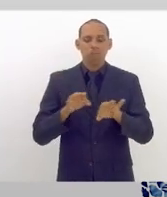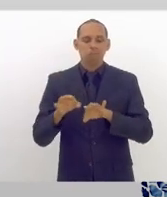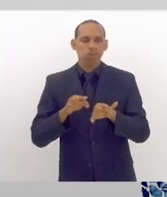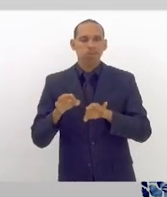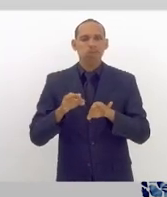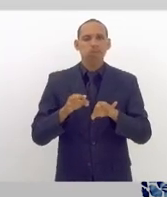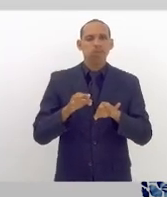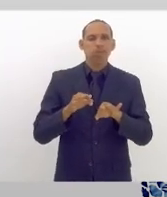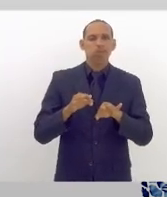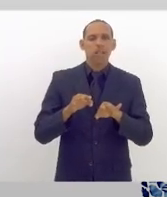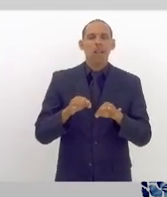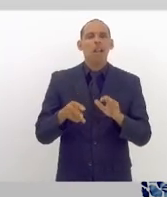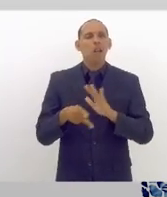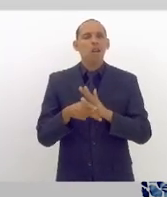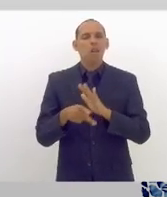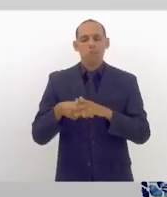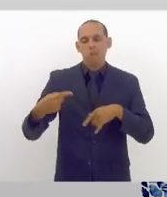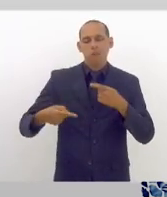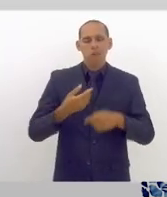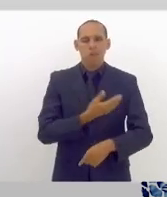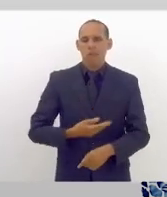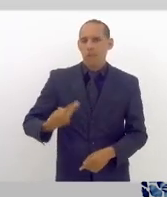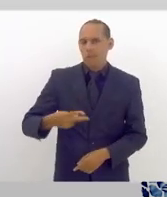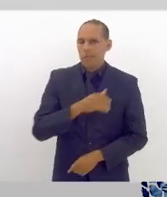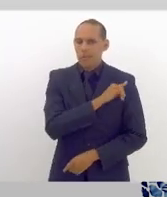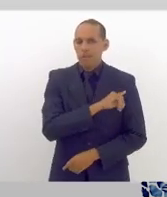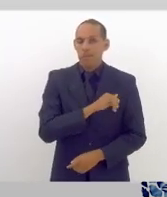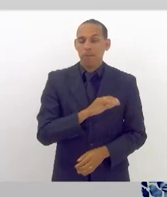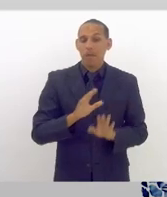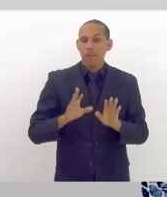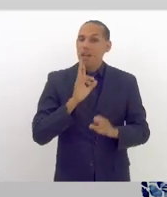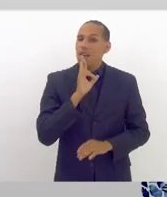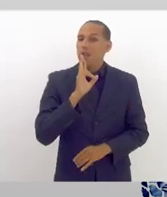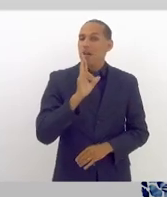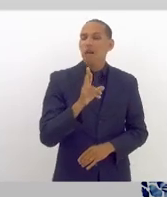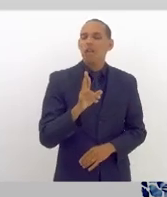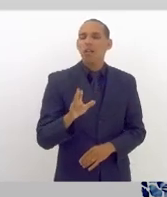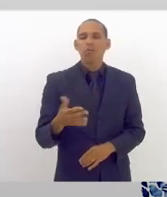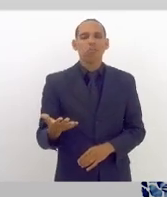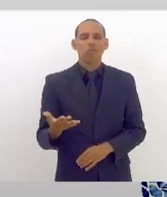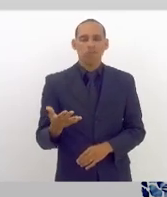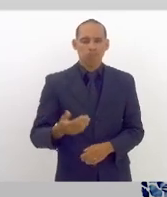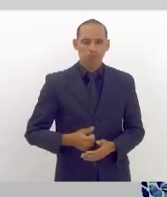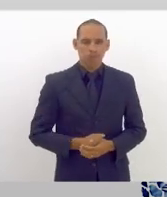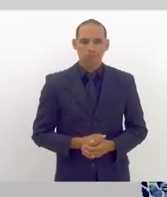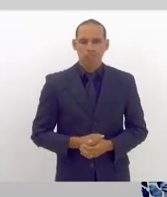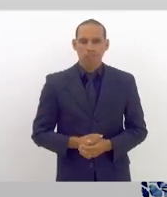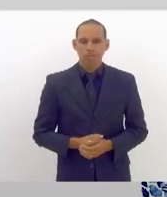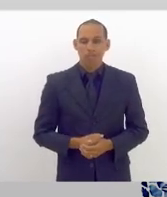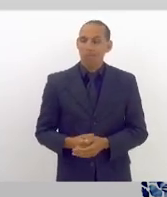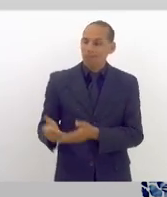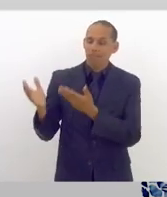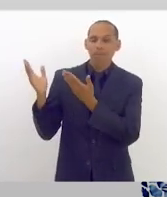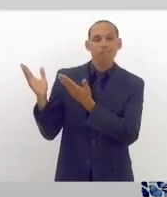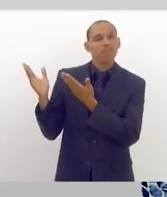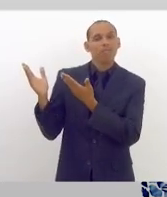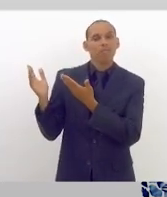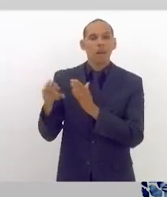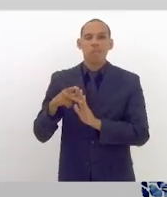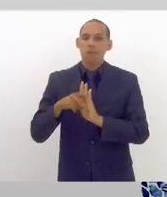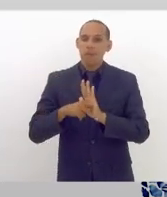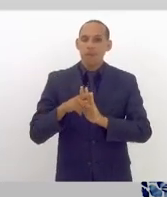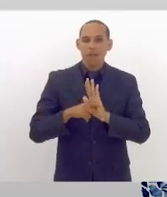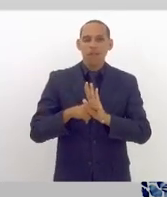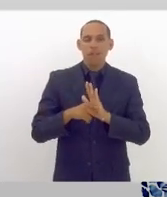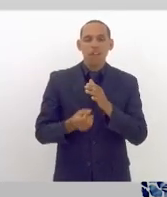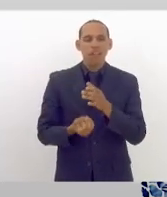no estado de Rio de Janeiro e a resposta a esse diagnóstico né Foi esse projeto de construção de uma matriz